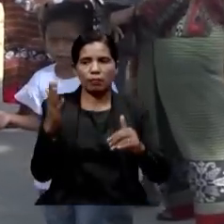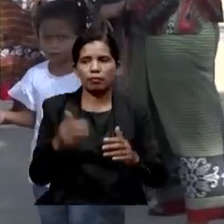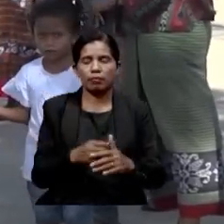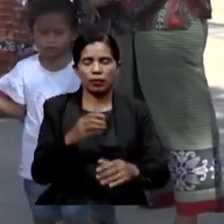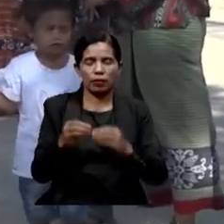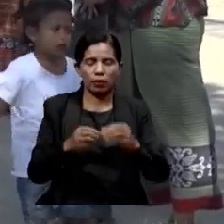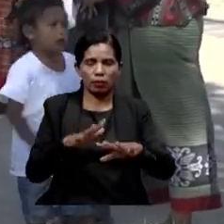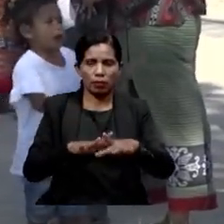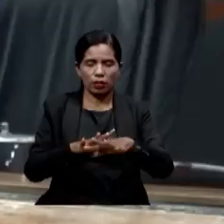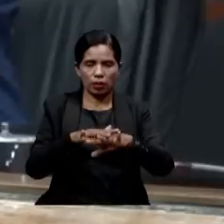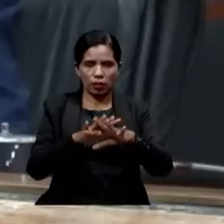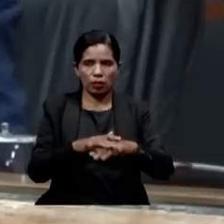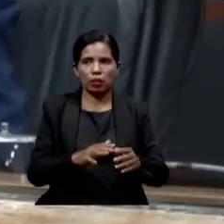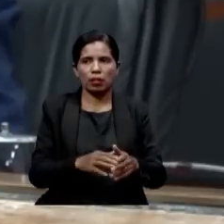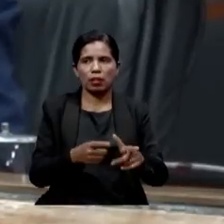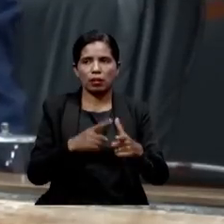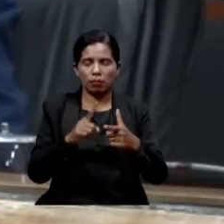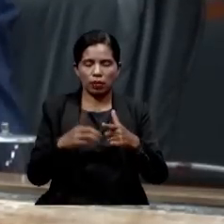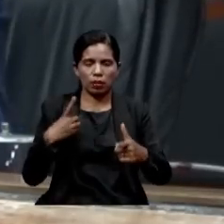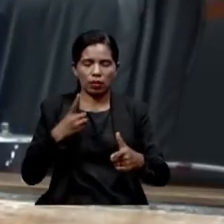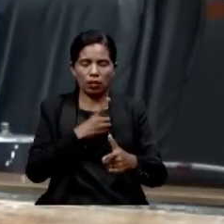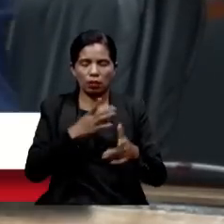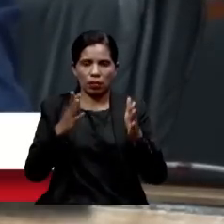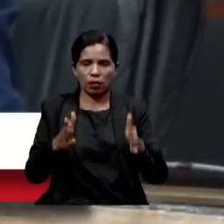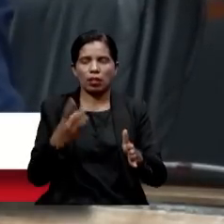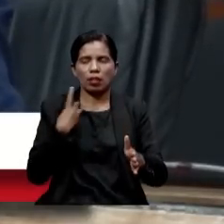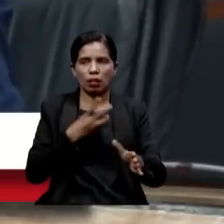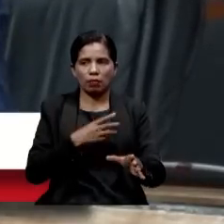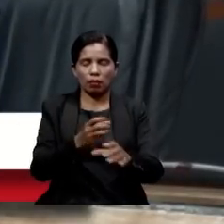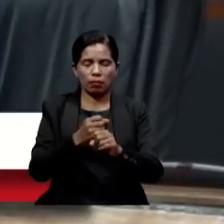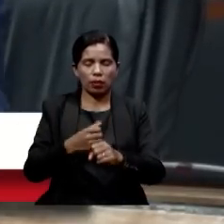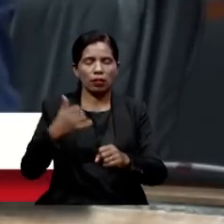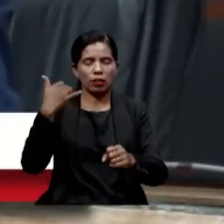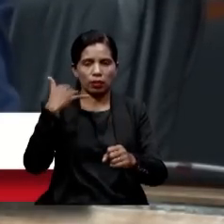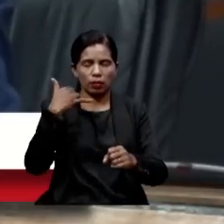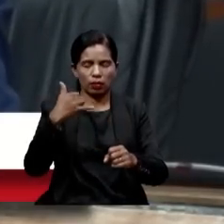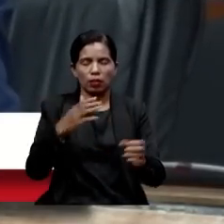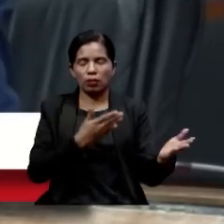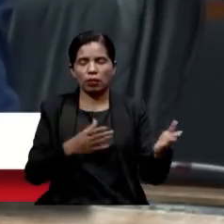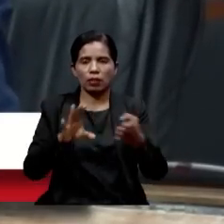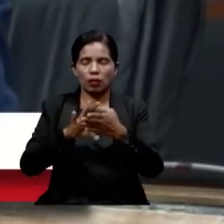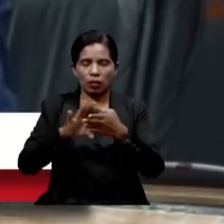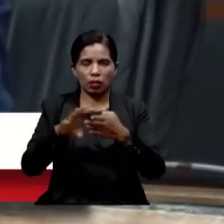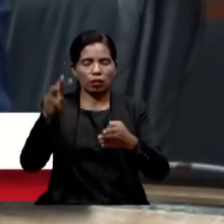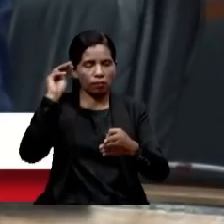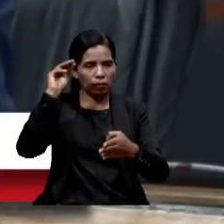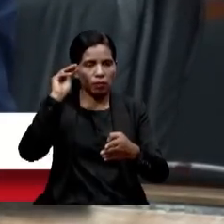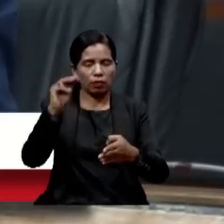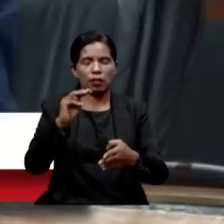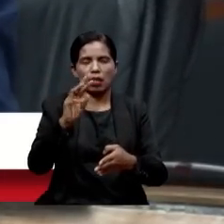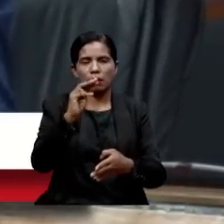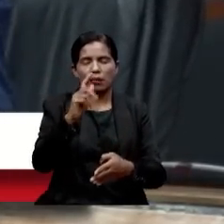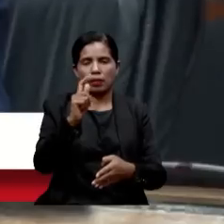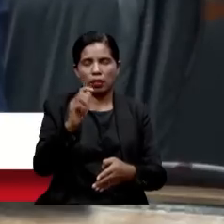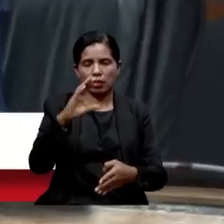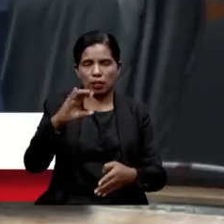sim, hanoi depois de deputada foti hene, hami halo kera sa coordenação, haruka es carta baia ministro de turismo e comércio e